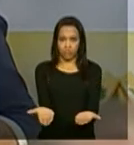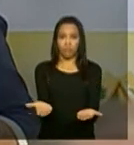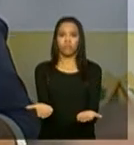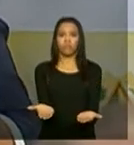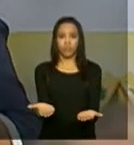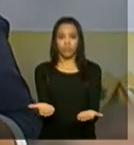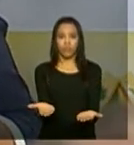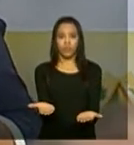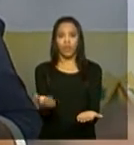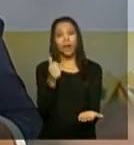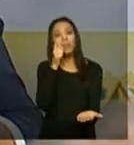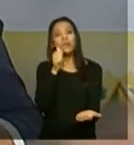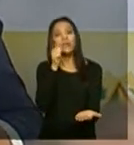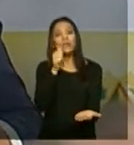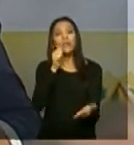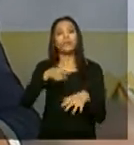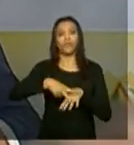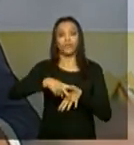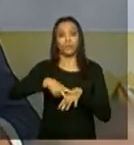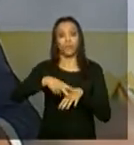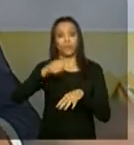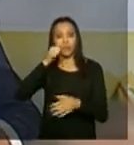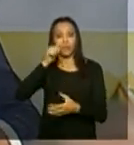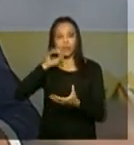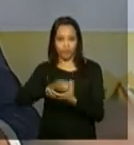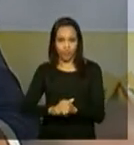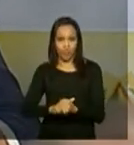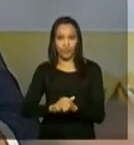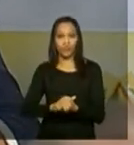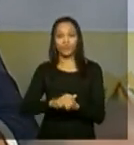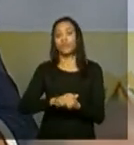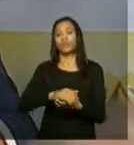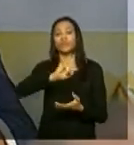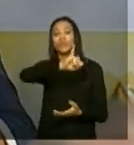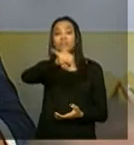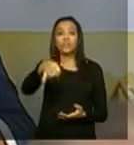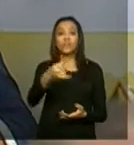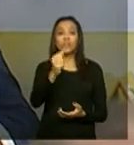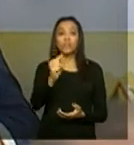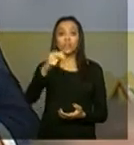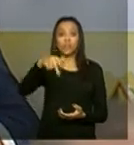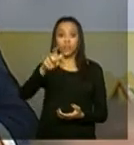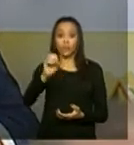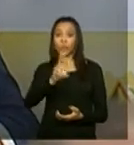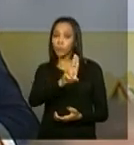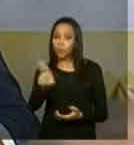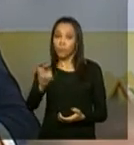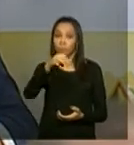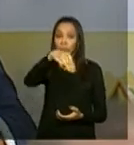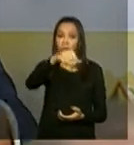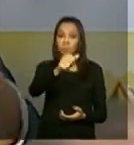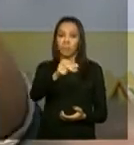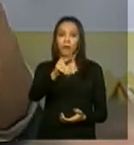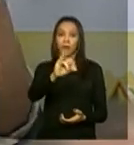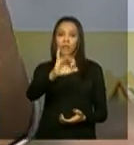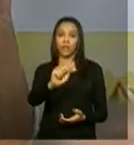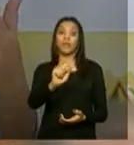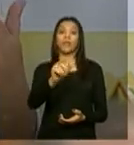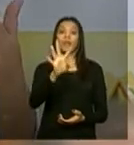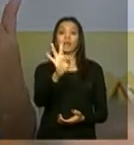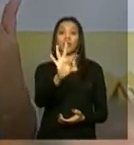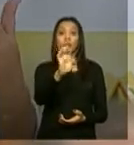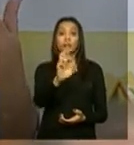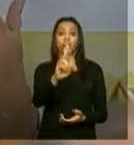viúva do presidente joão goulart a senhora maria tereza a bandeira do